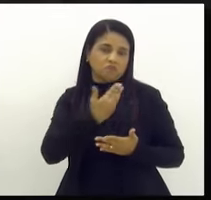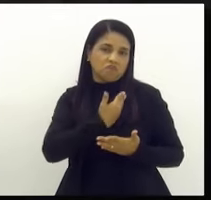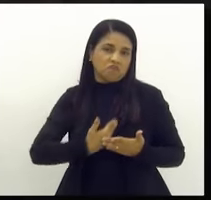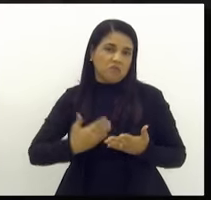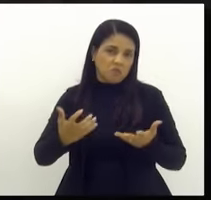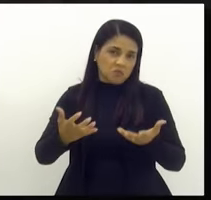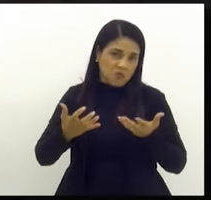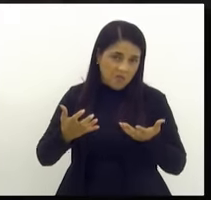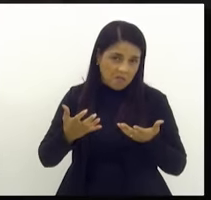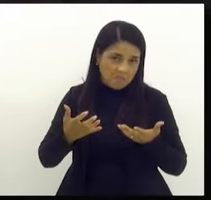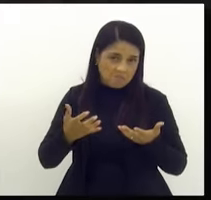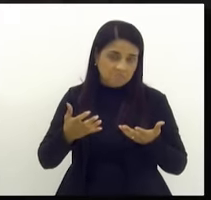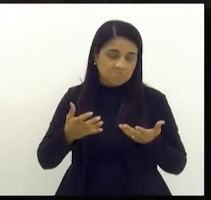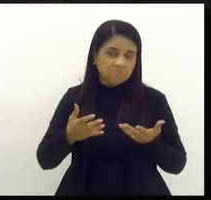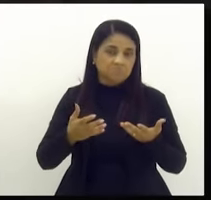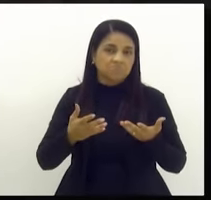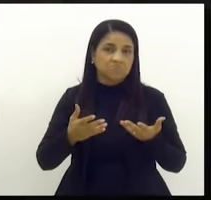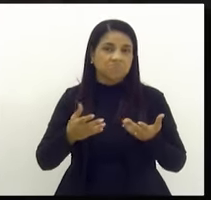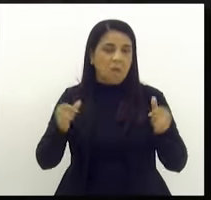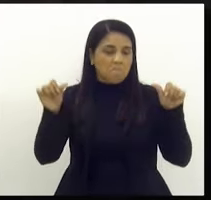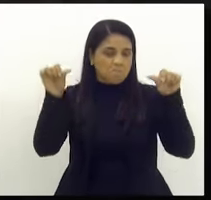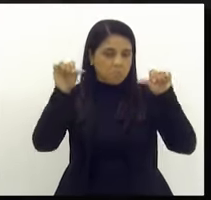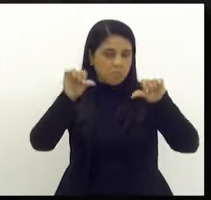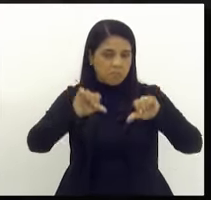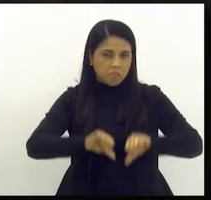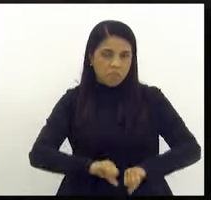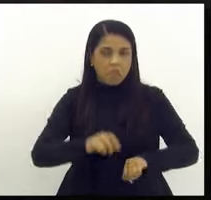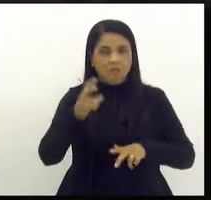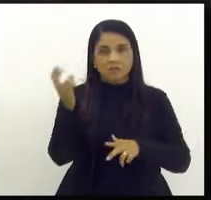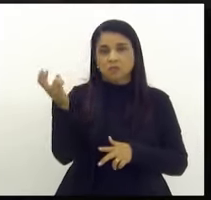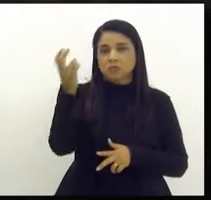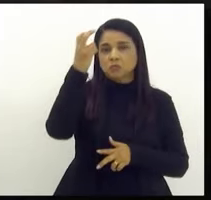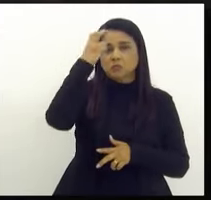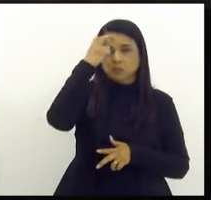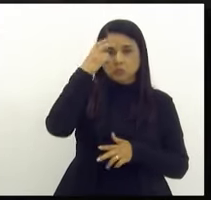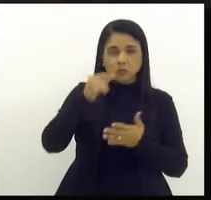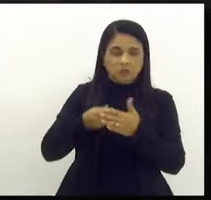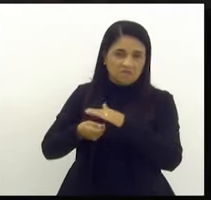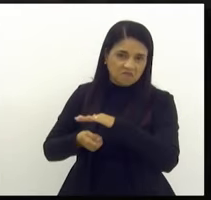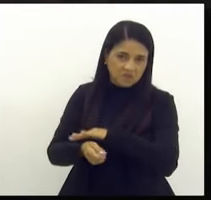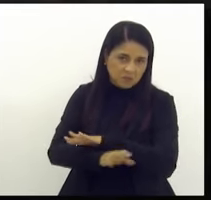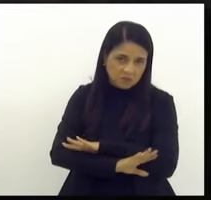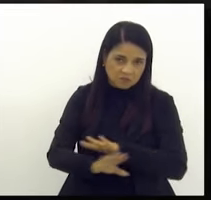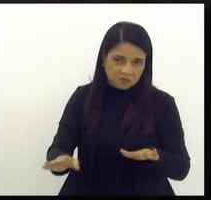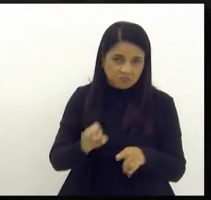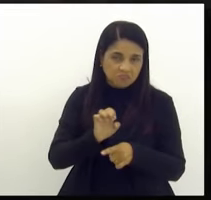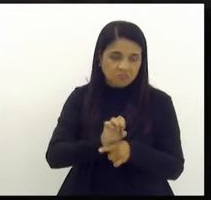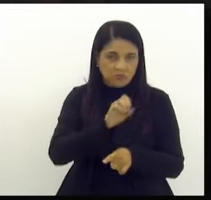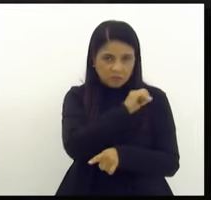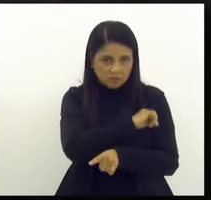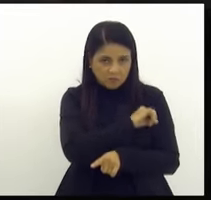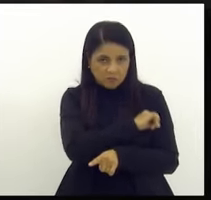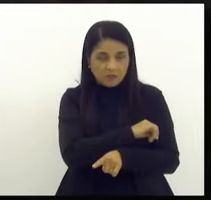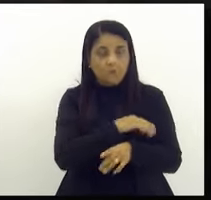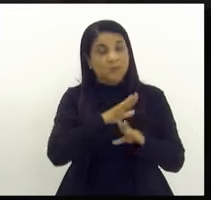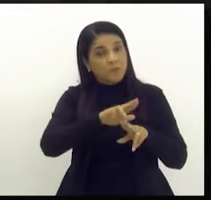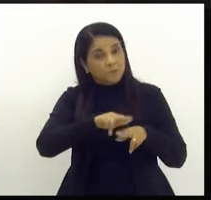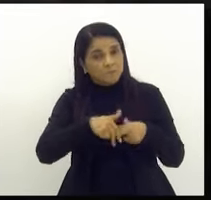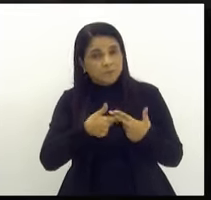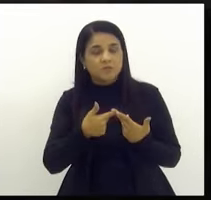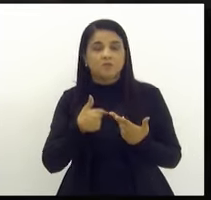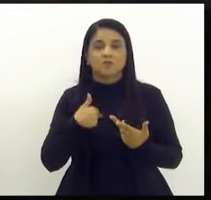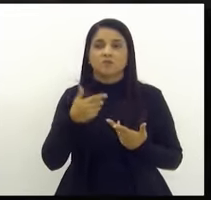quiser vai acabar com o mínimo que se tem de investimento na cultura do Estado do Rio de Janeiro é por isso que eu